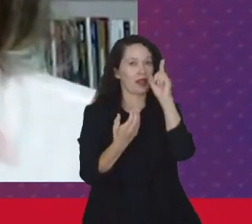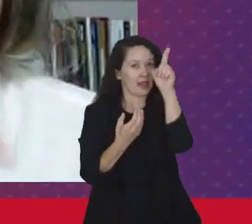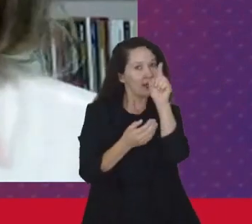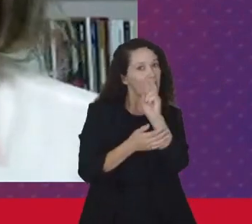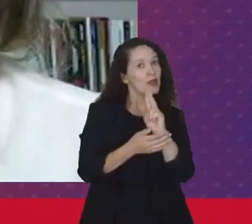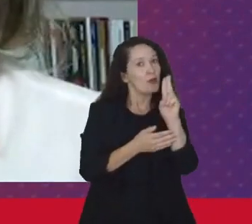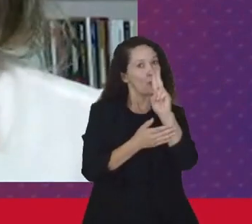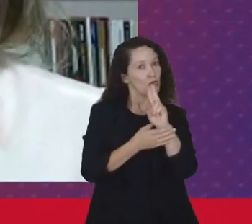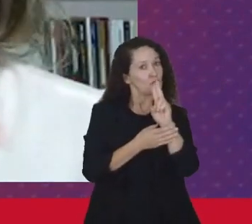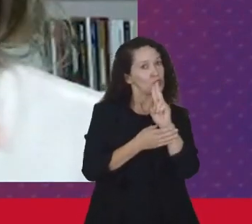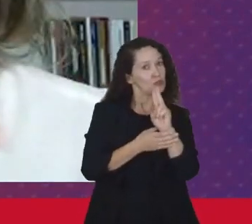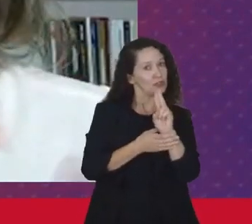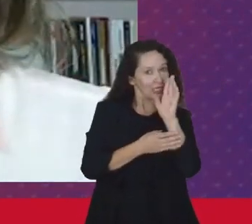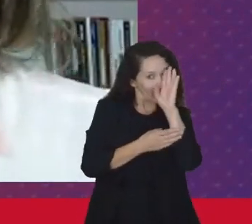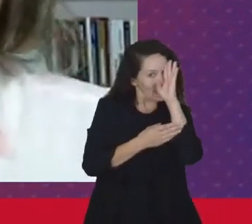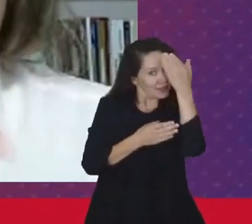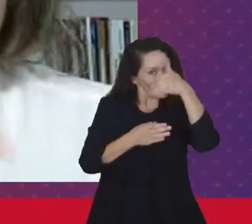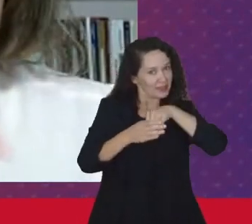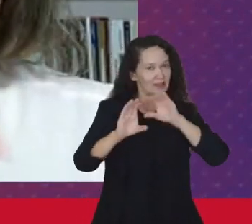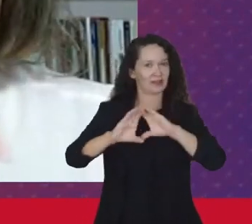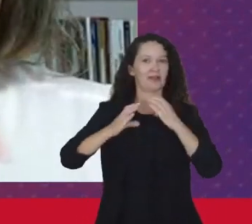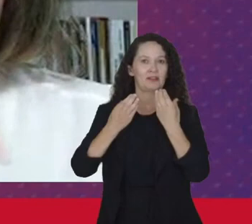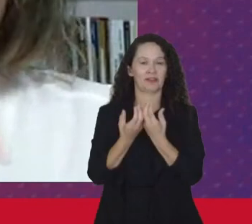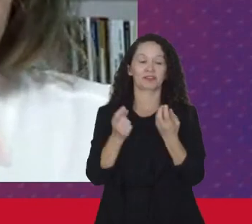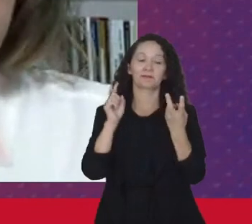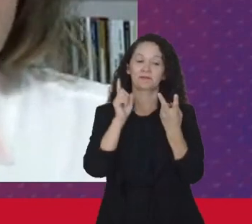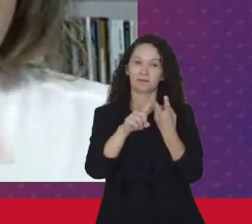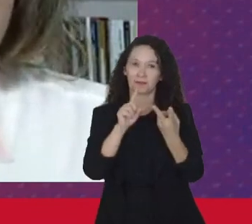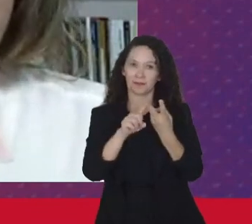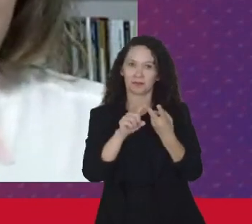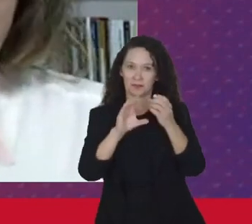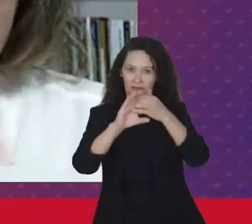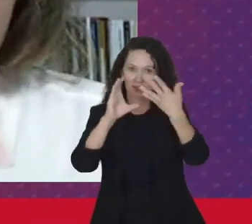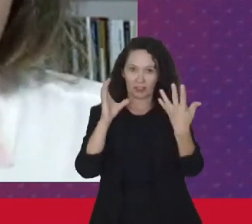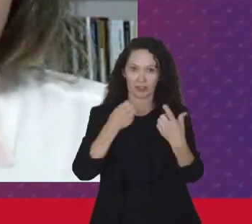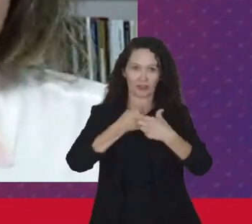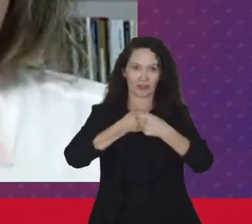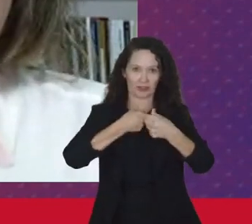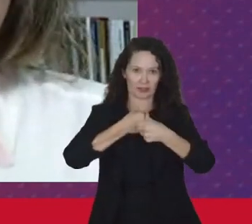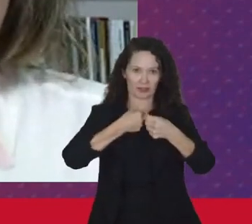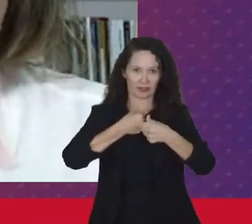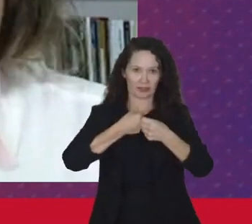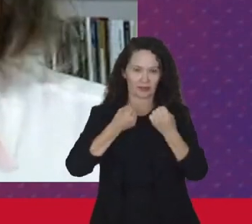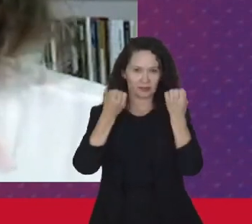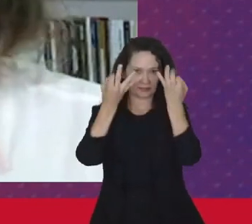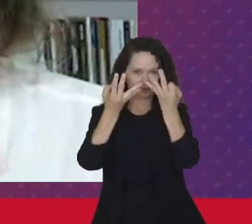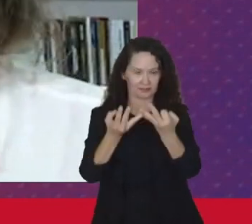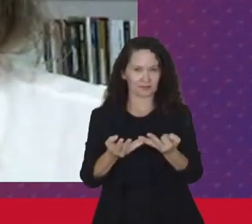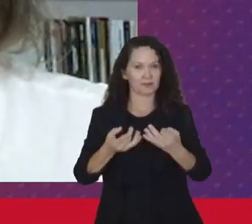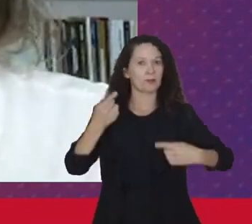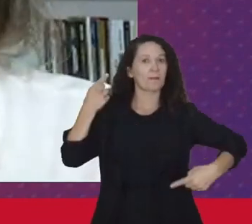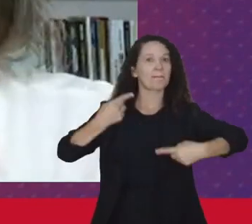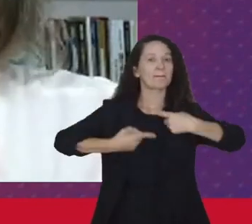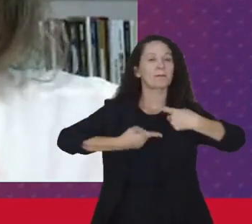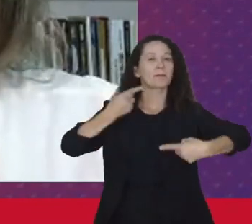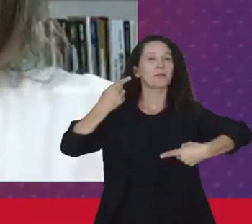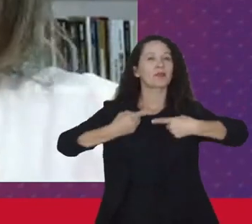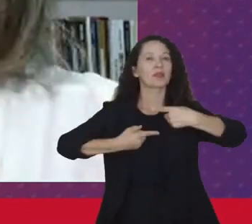aplicação dessa Convenção. O segundo aspecto a ser destacado para uma